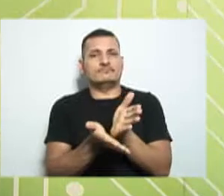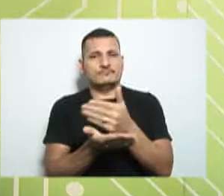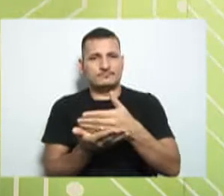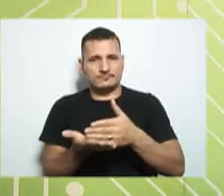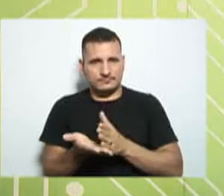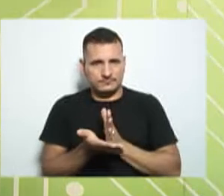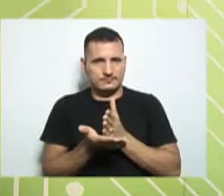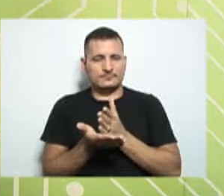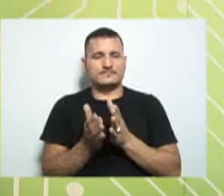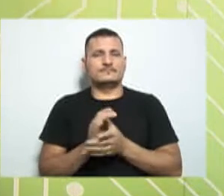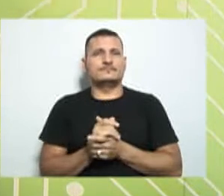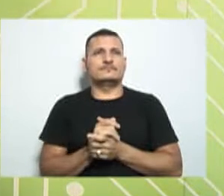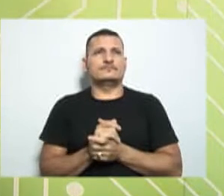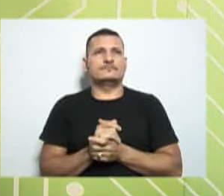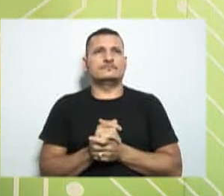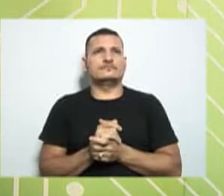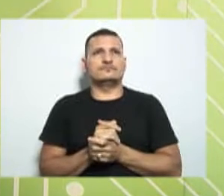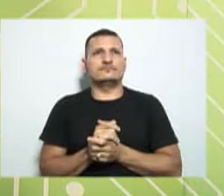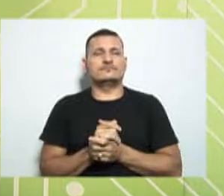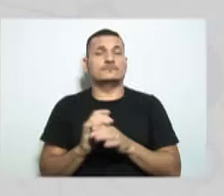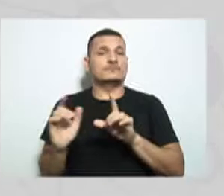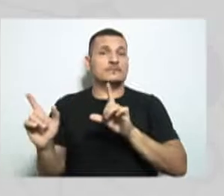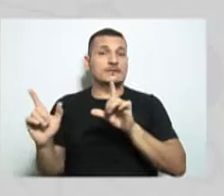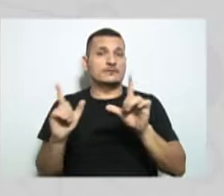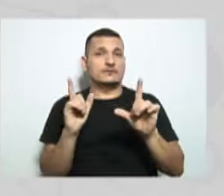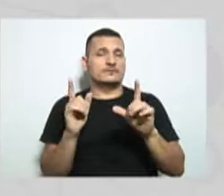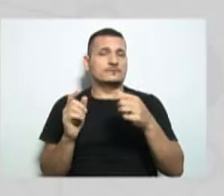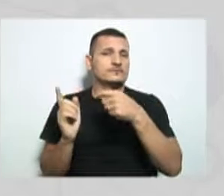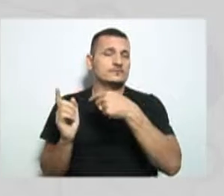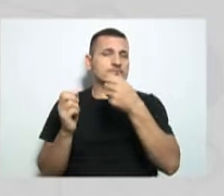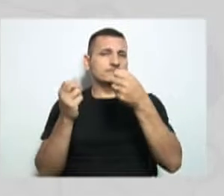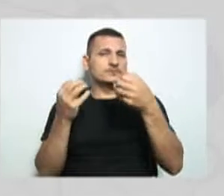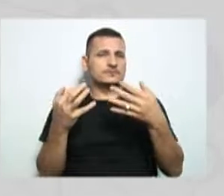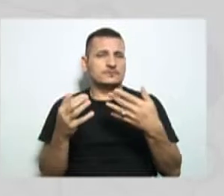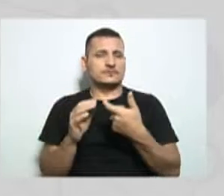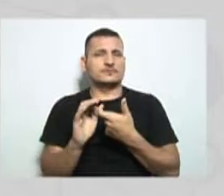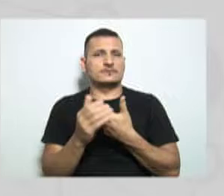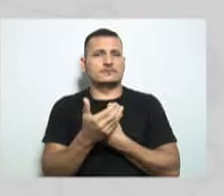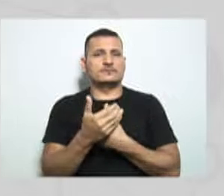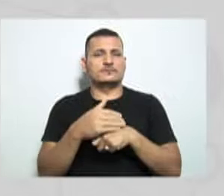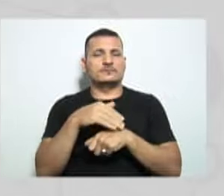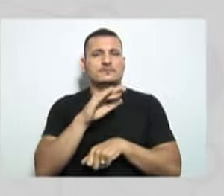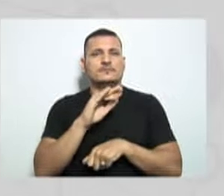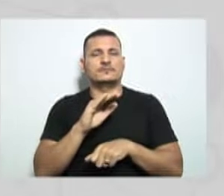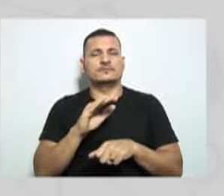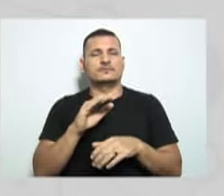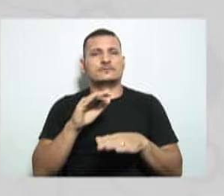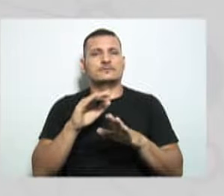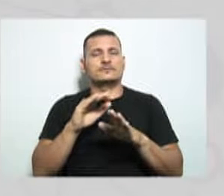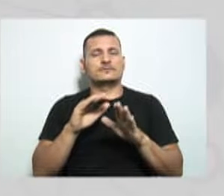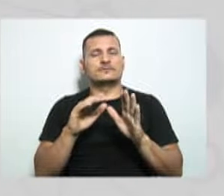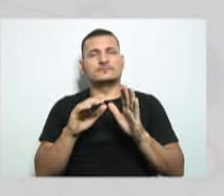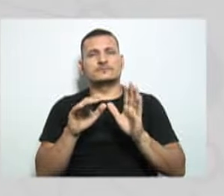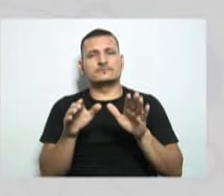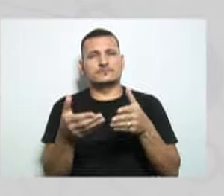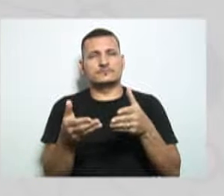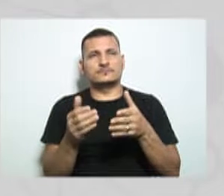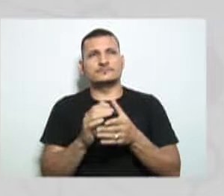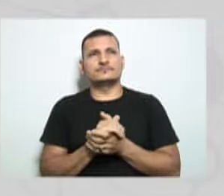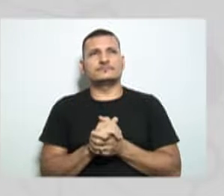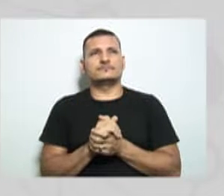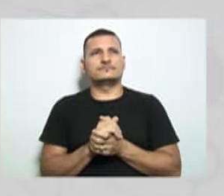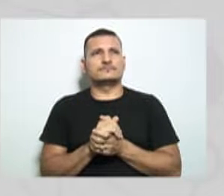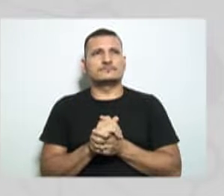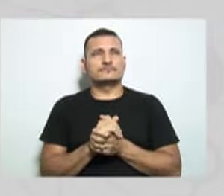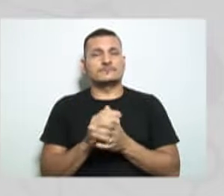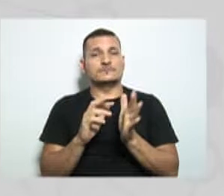para aqui no slide para uma termologia mais técnica. Significa o que mesmo a professora